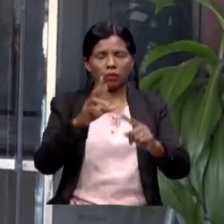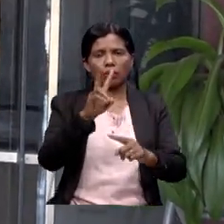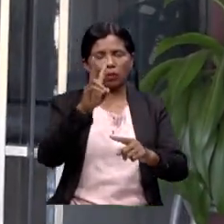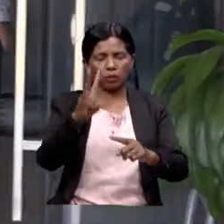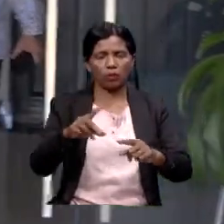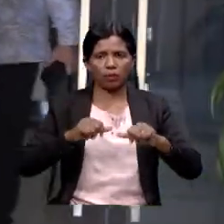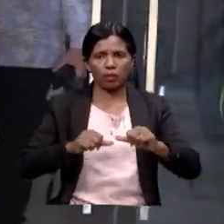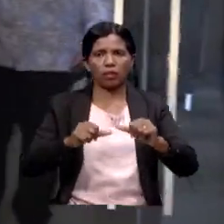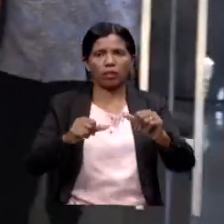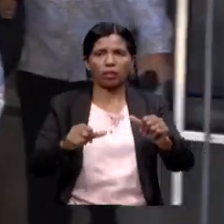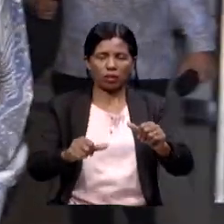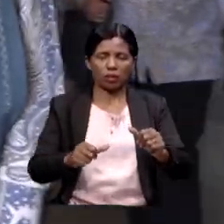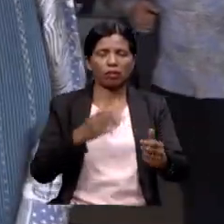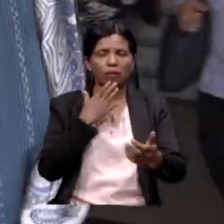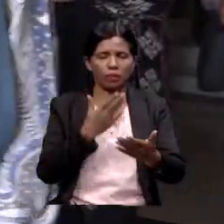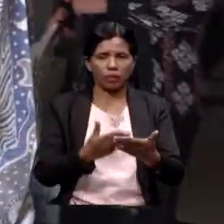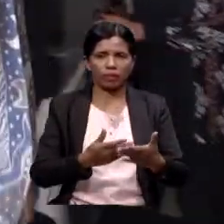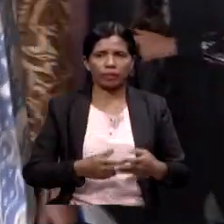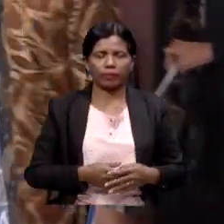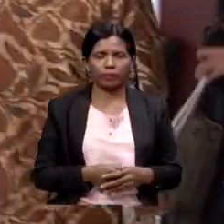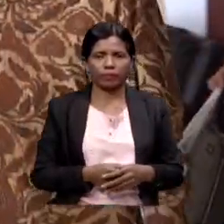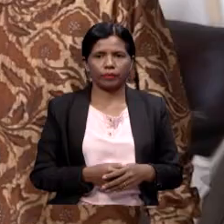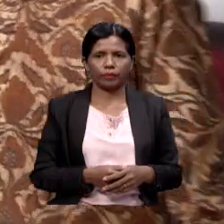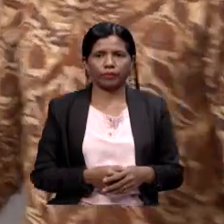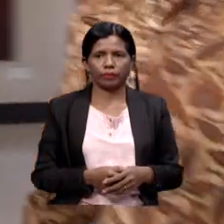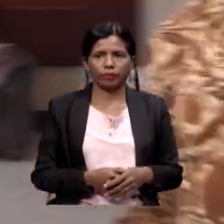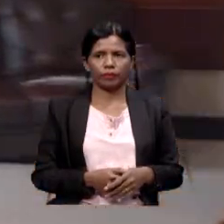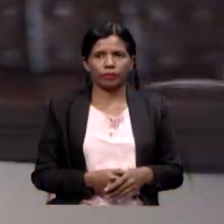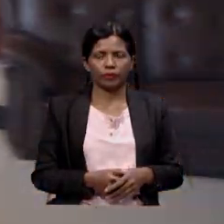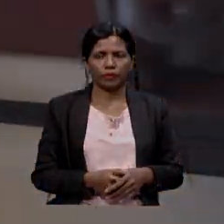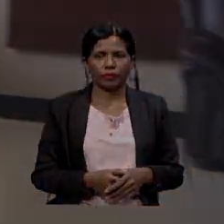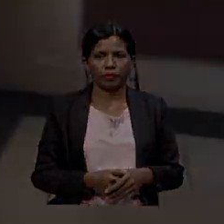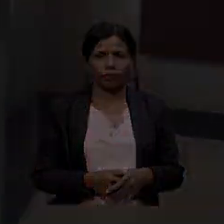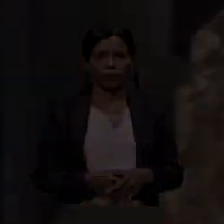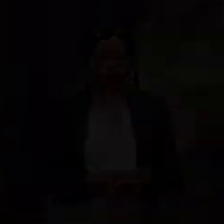solução ba fronteira terrestre. Jimmy Fernandes, Juvel da Costa, GMN.